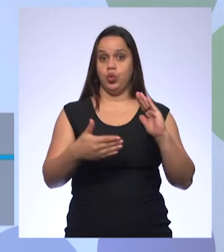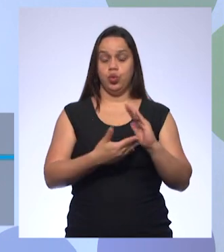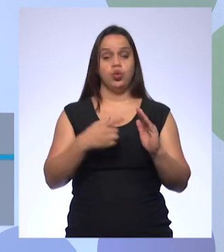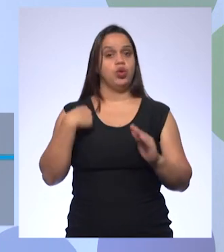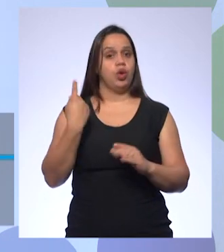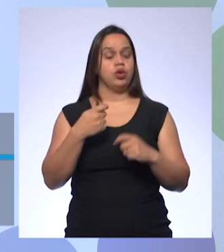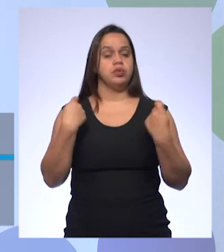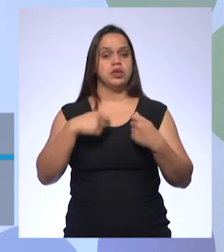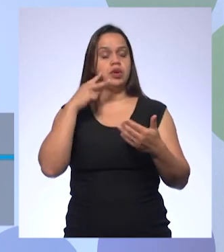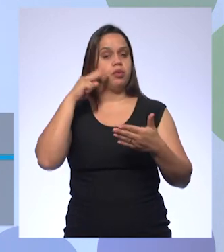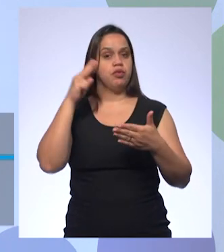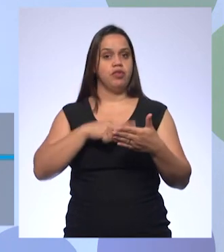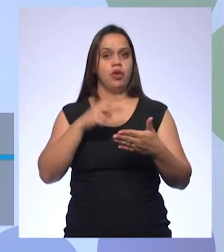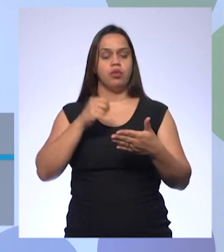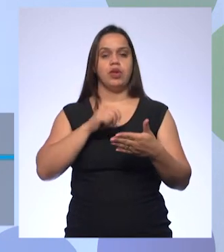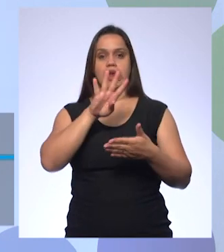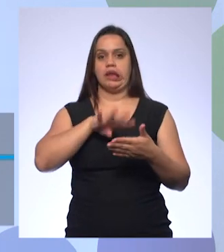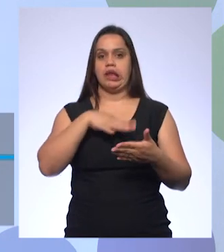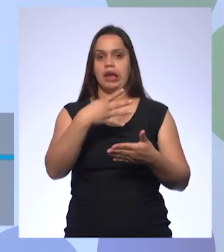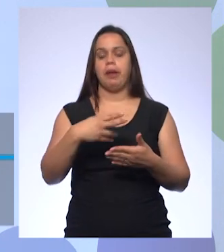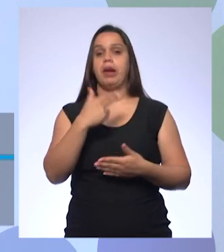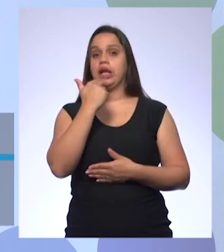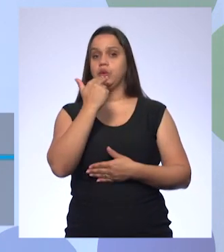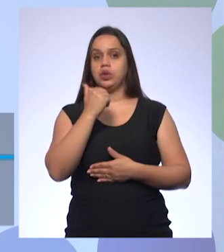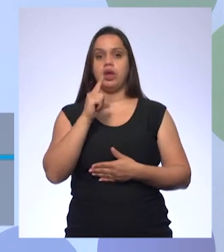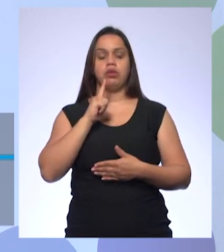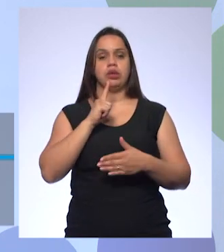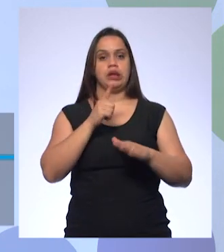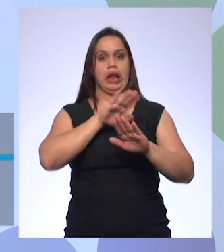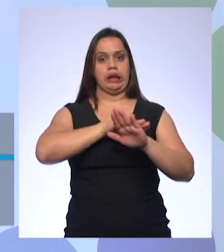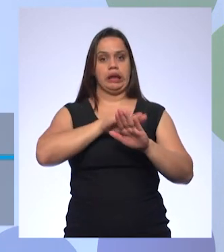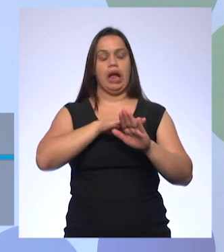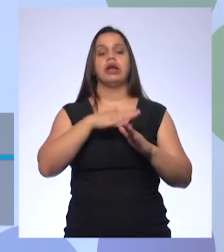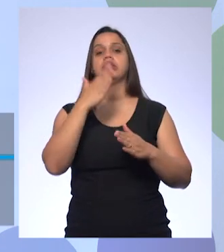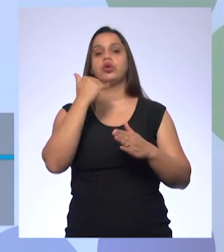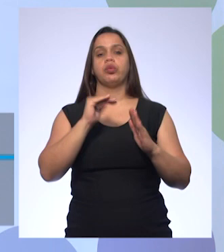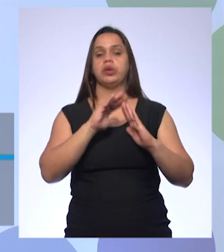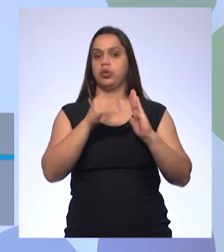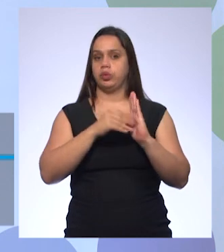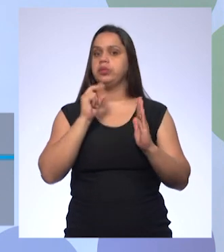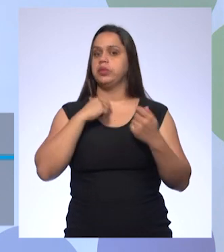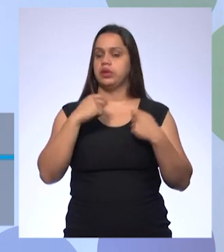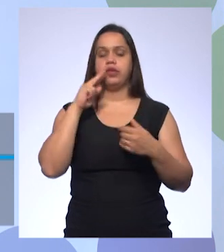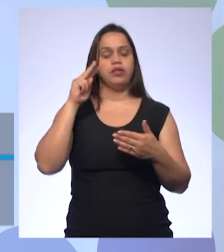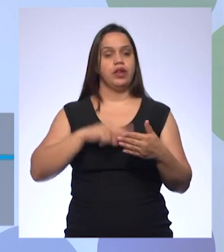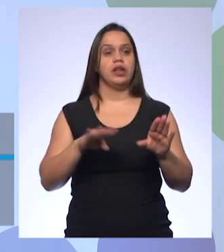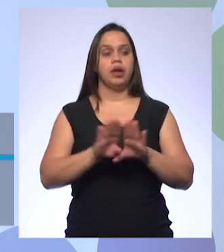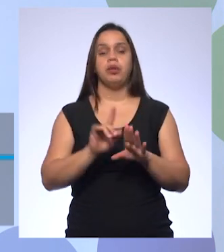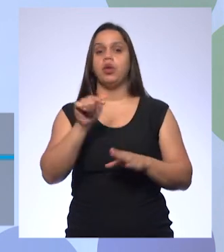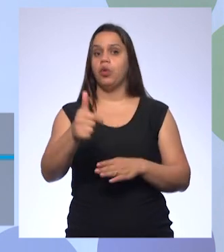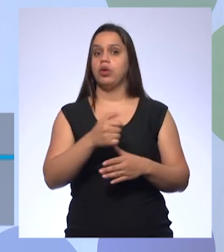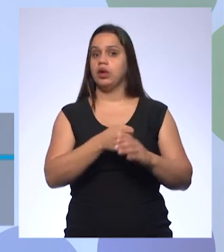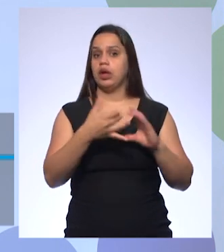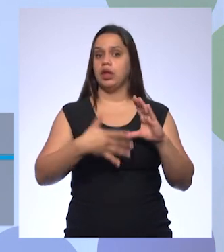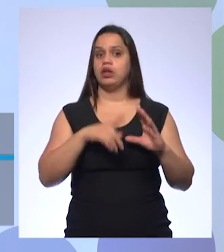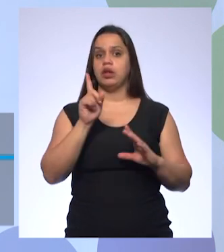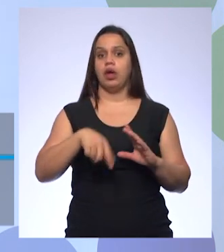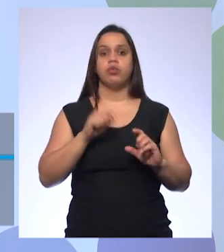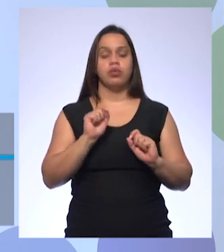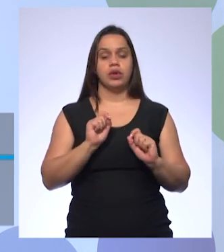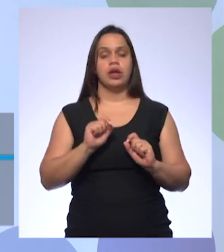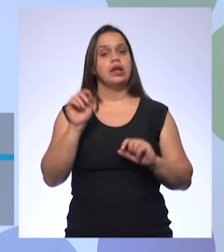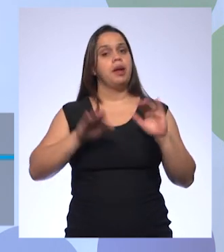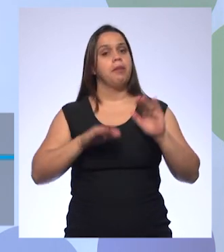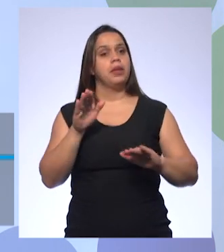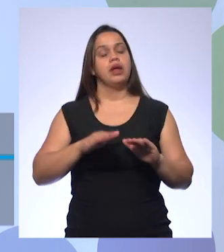uma olhadinha lá na tabela nutricional. E aí já vai também um outro aspecto que ela levantou, que depende também da pessoa. Tem